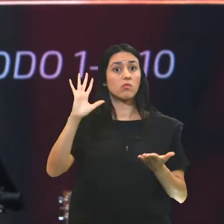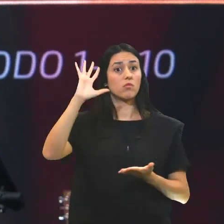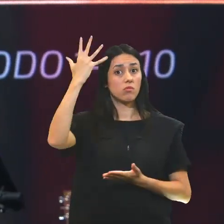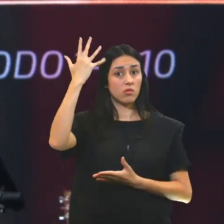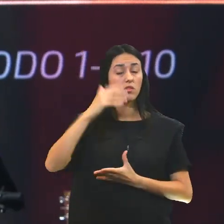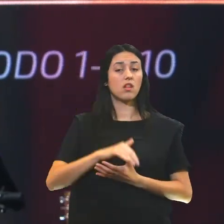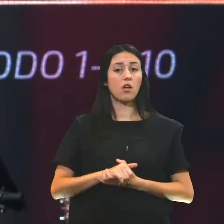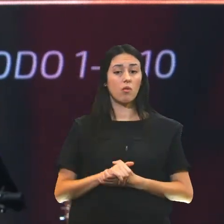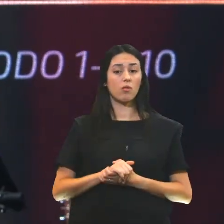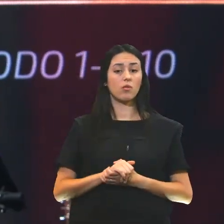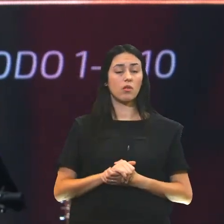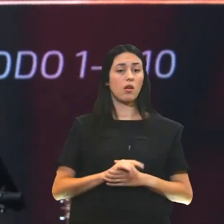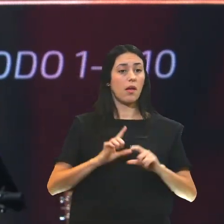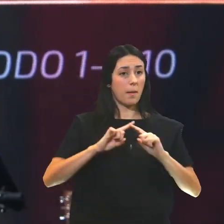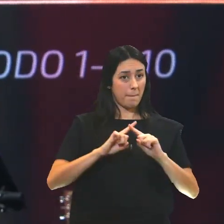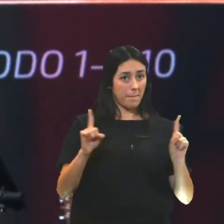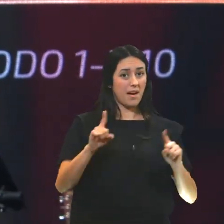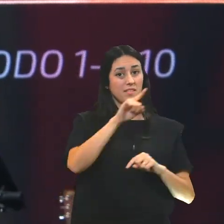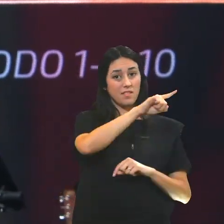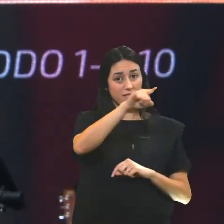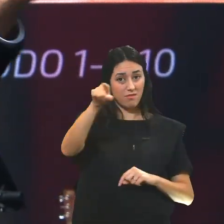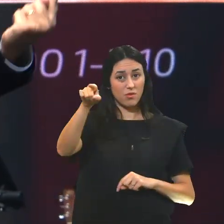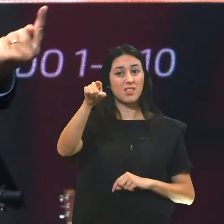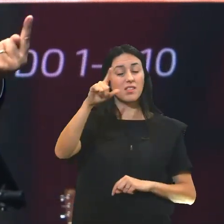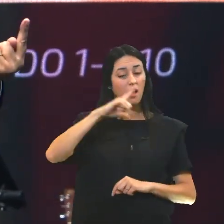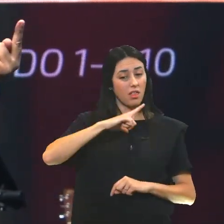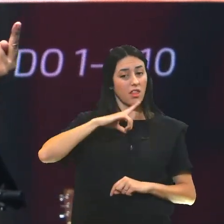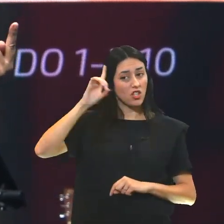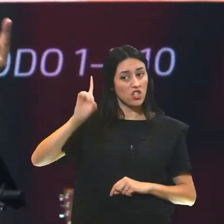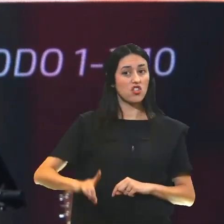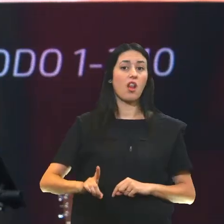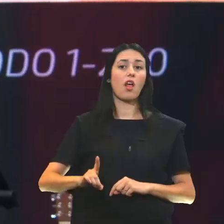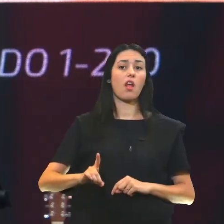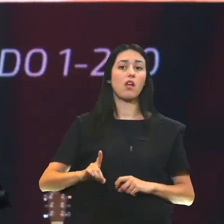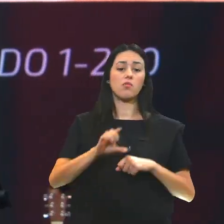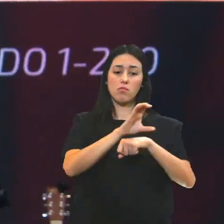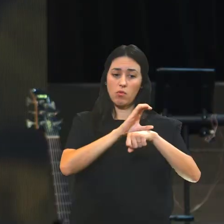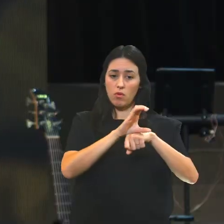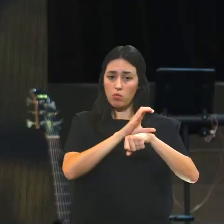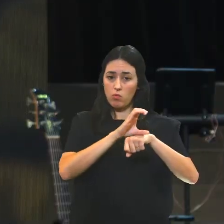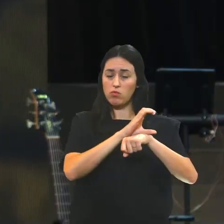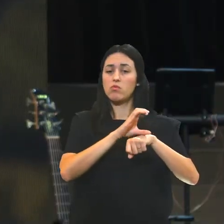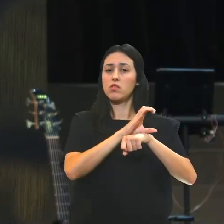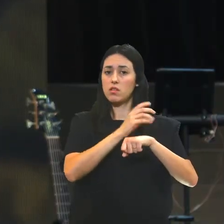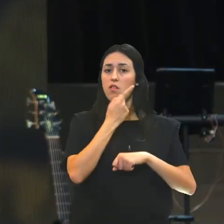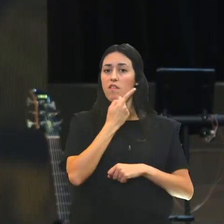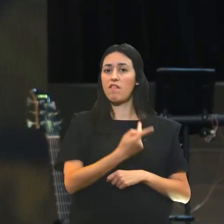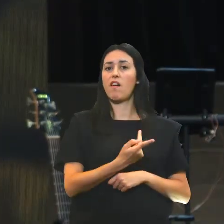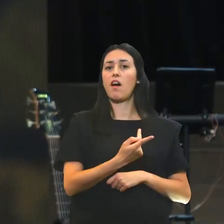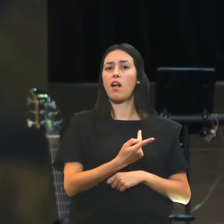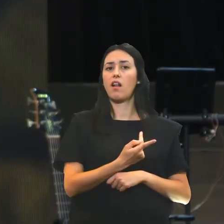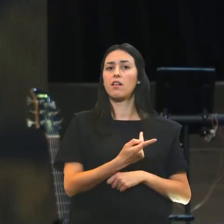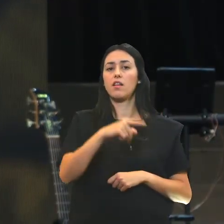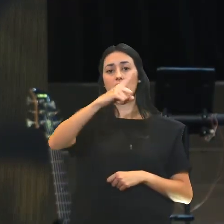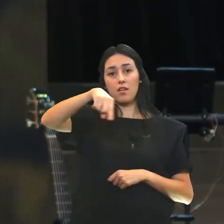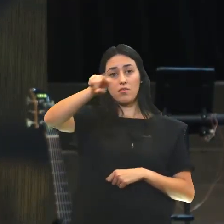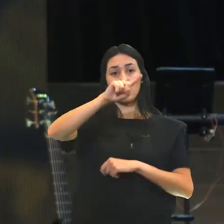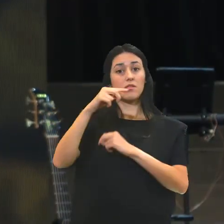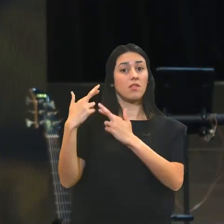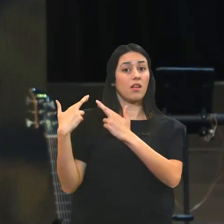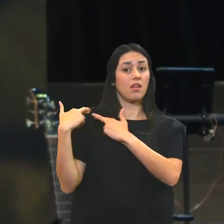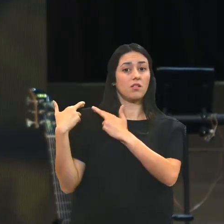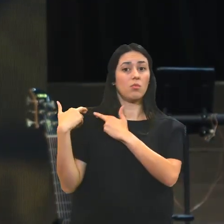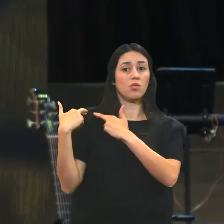você que tem direito, pela nossa Constituição, e tem também a responsabilidade diante de Deus